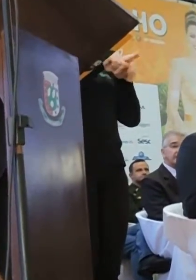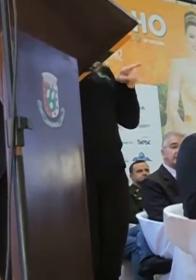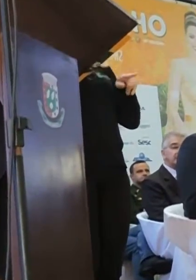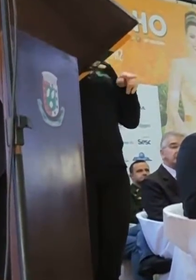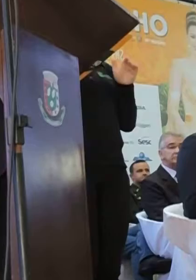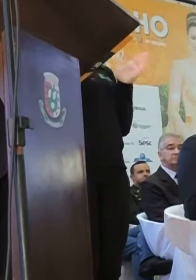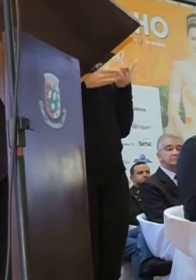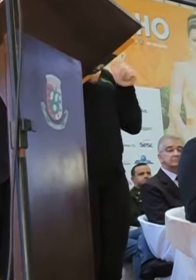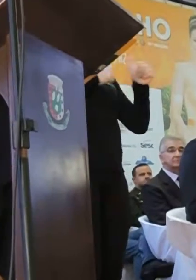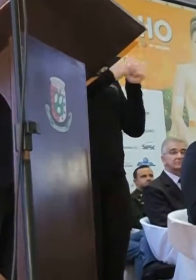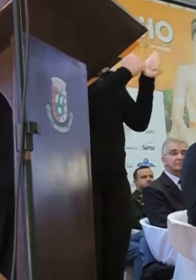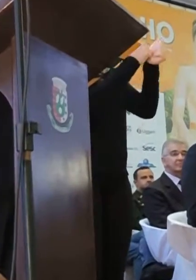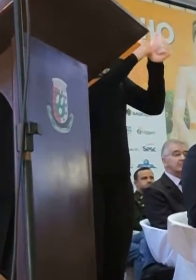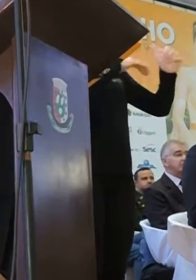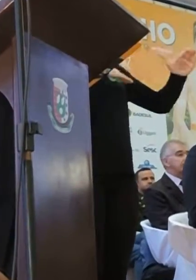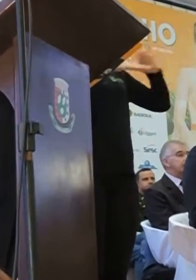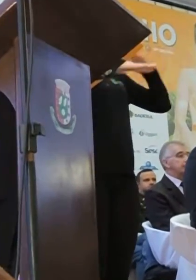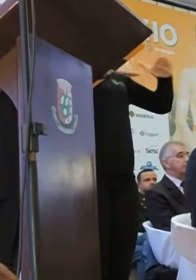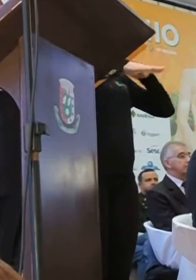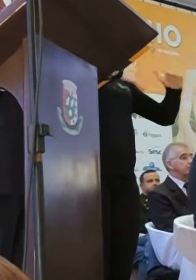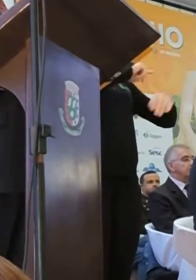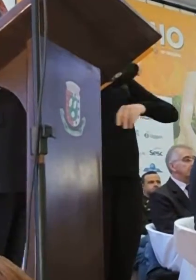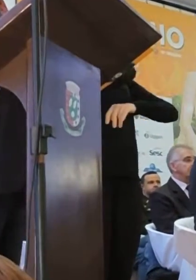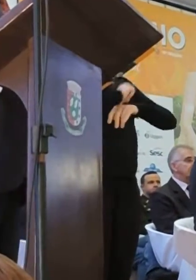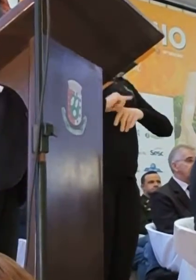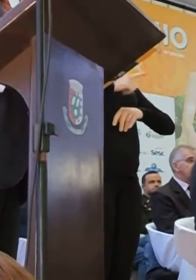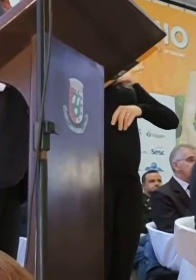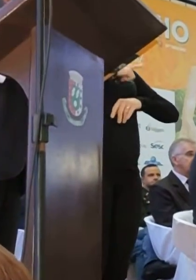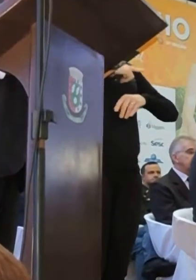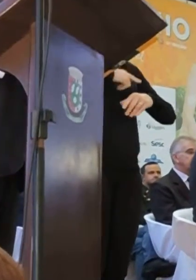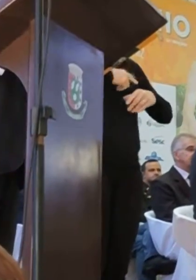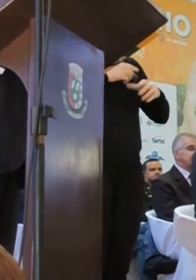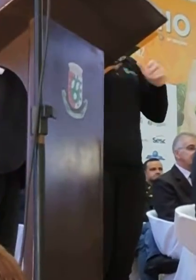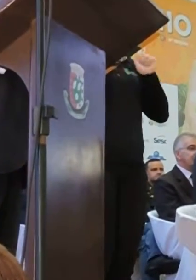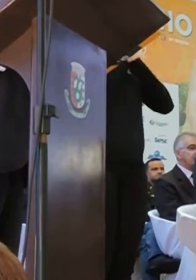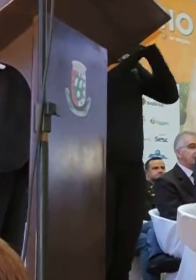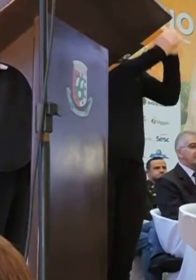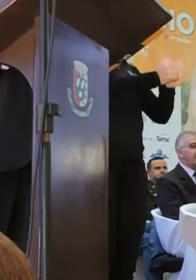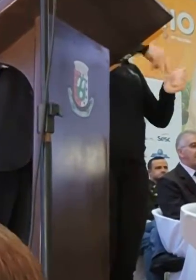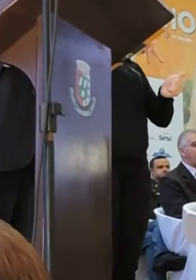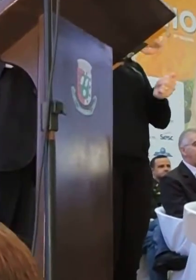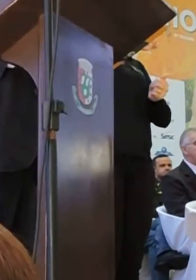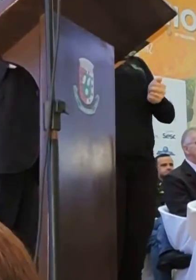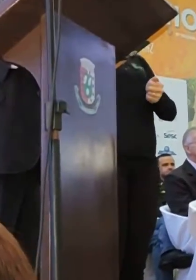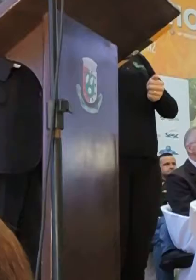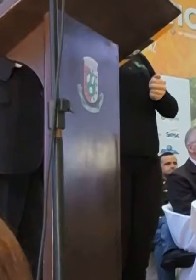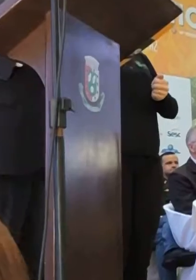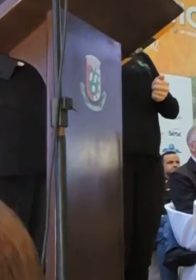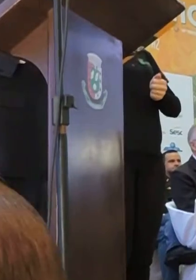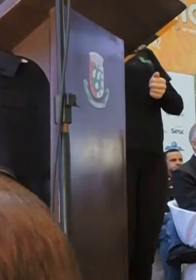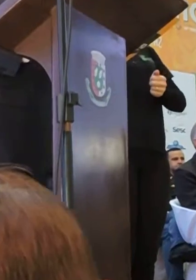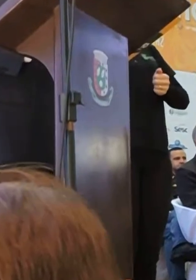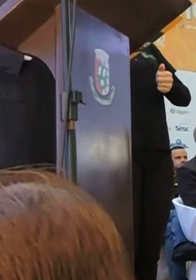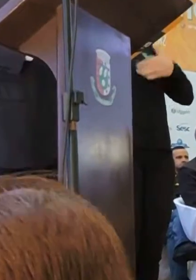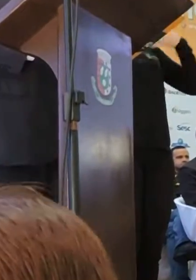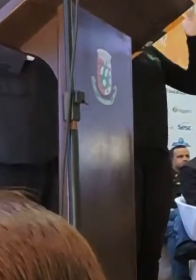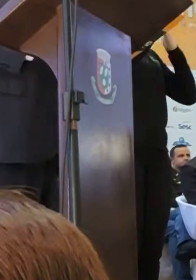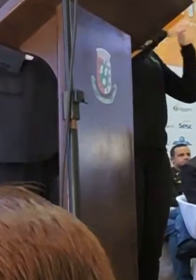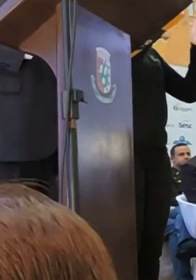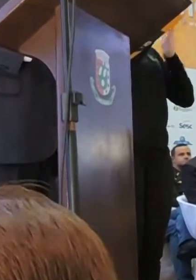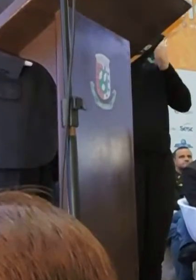governo por uma maior integração do Mercosul. O comércio do Mercosul, na prática,